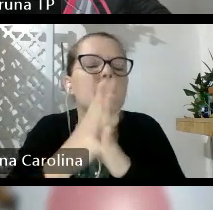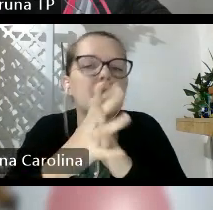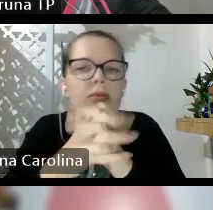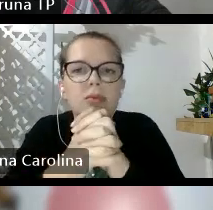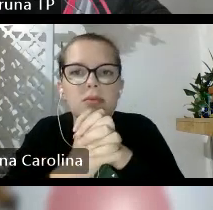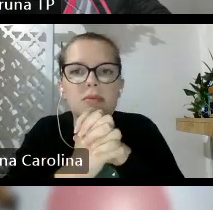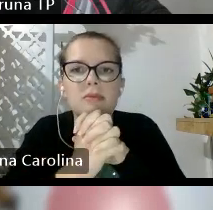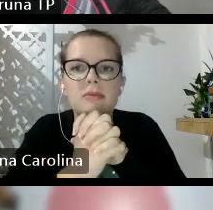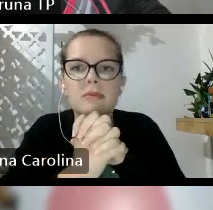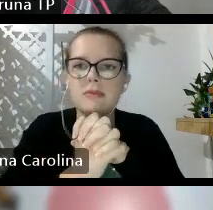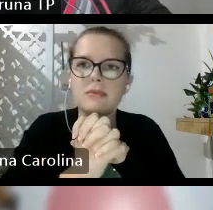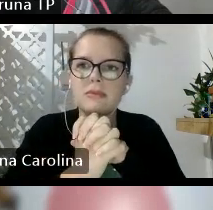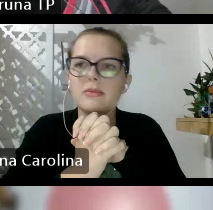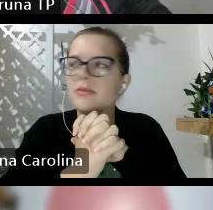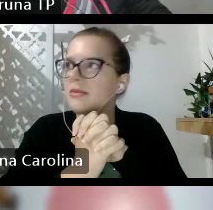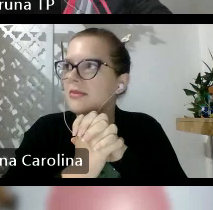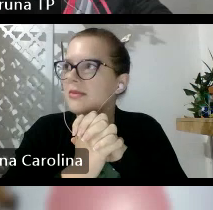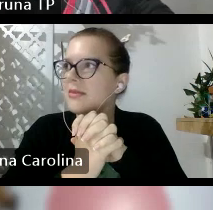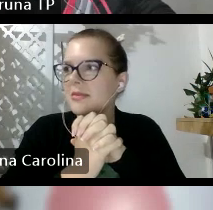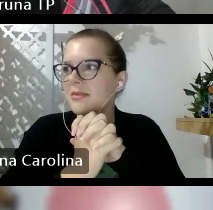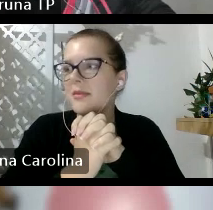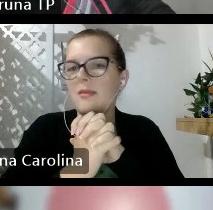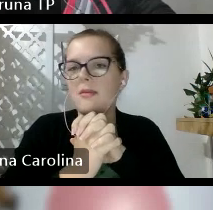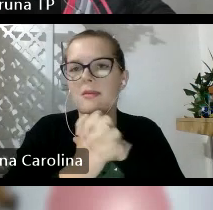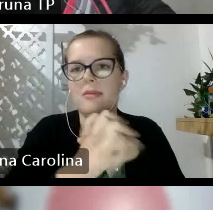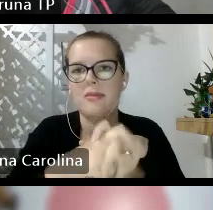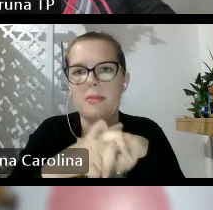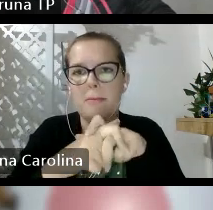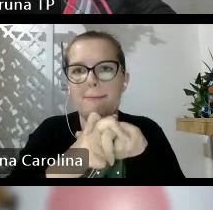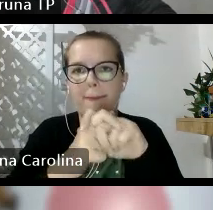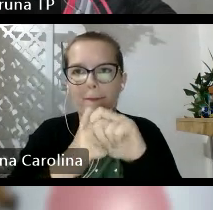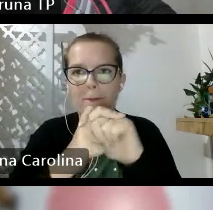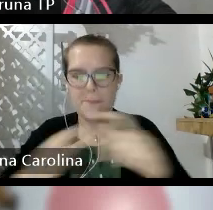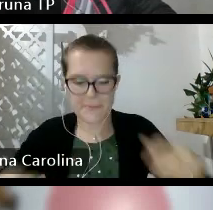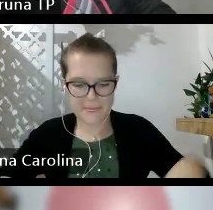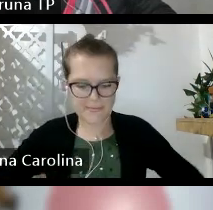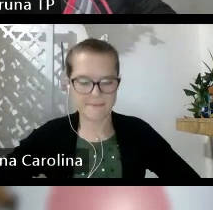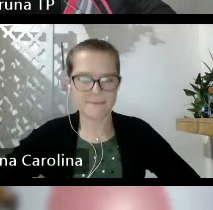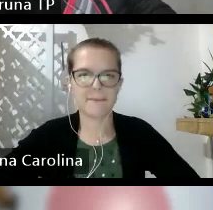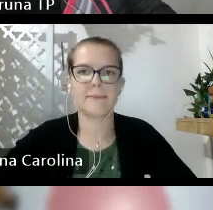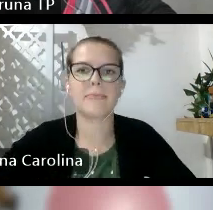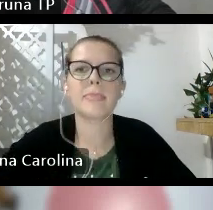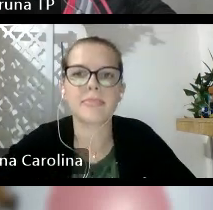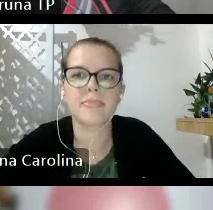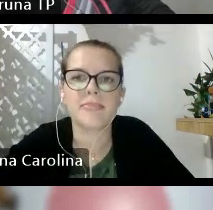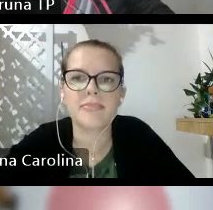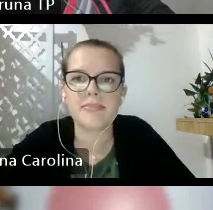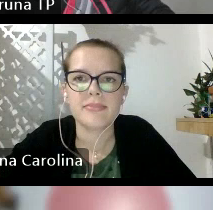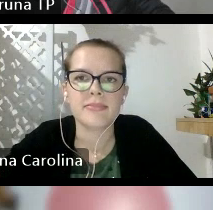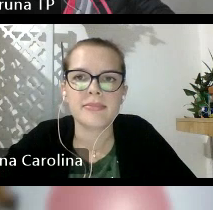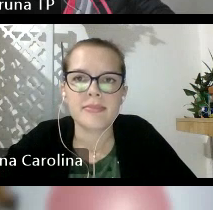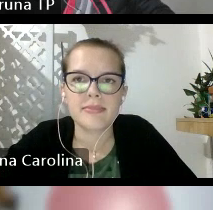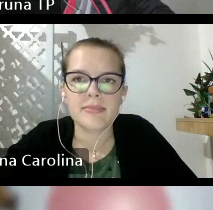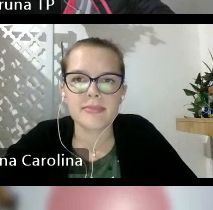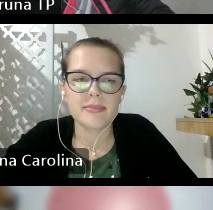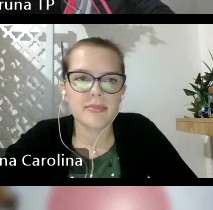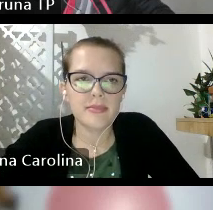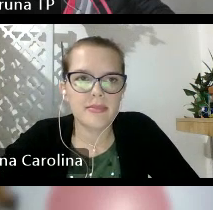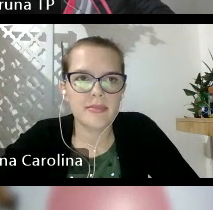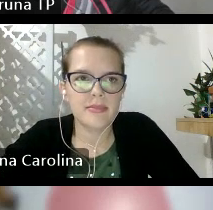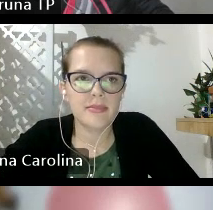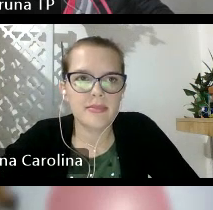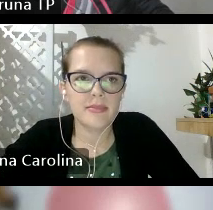vocês e apertar o microfonezinho, o ícone, falando com o Google, quem é